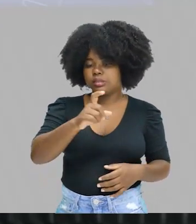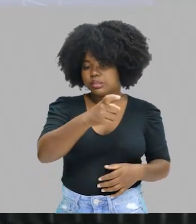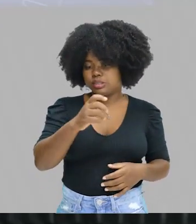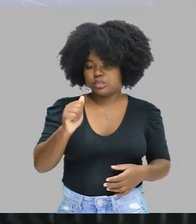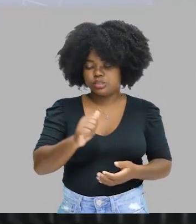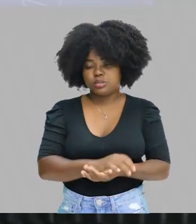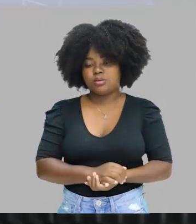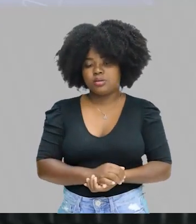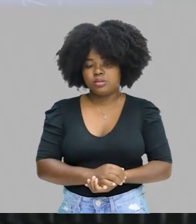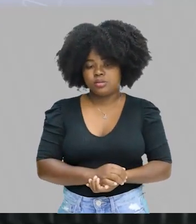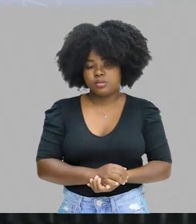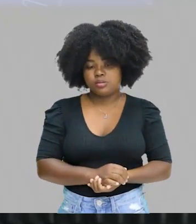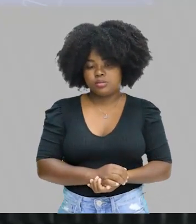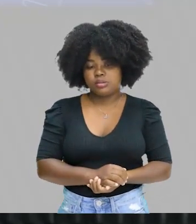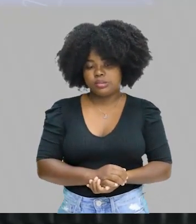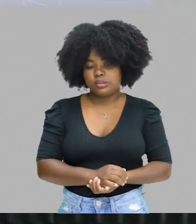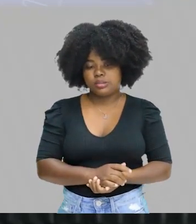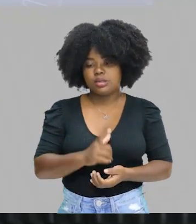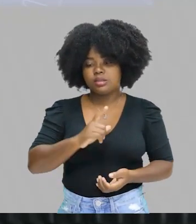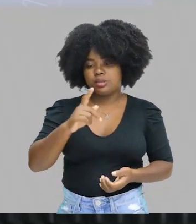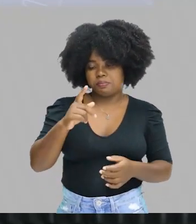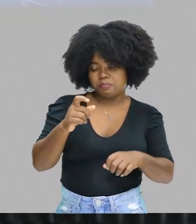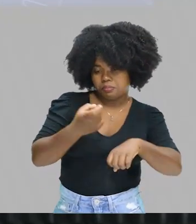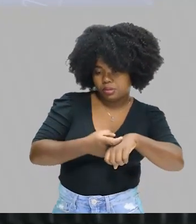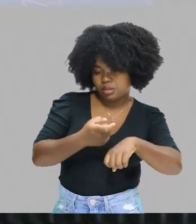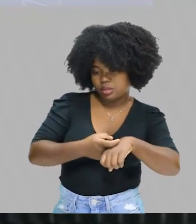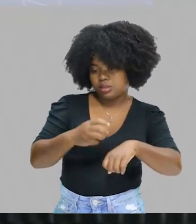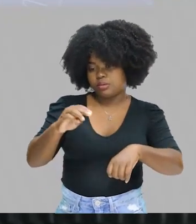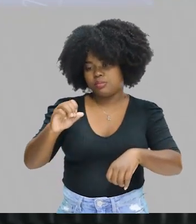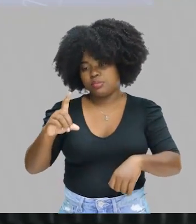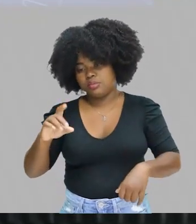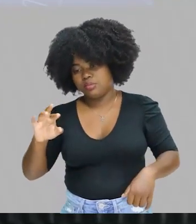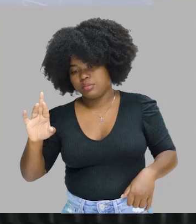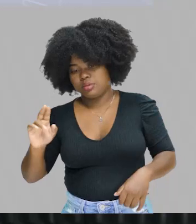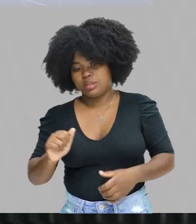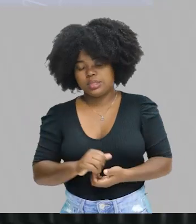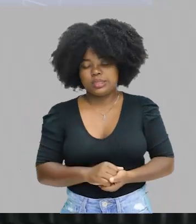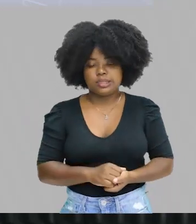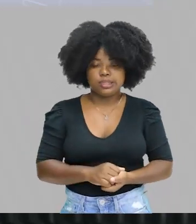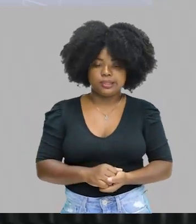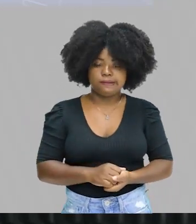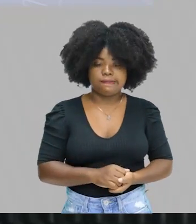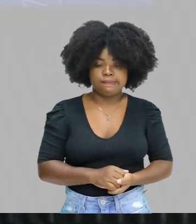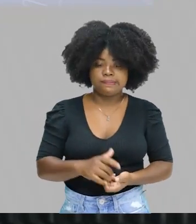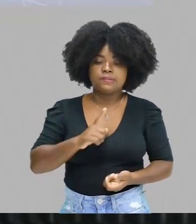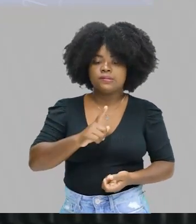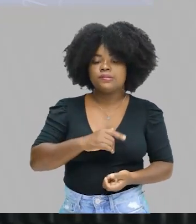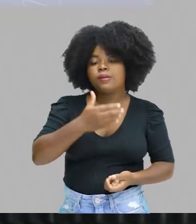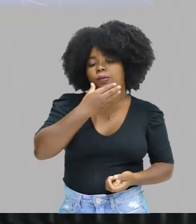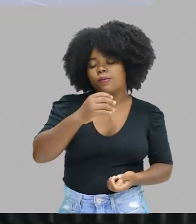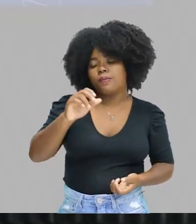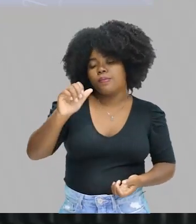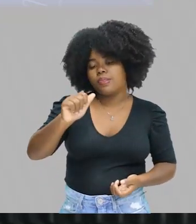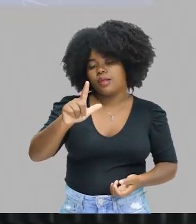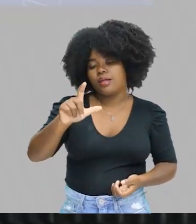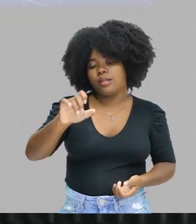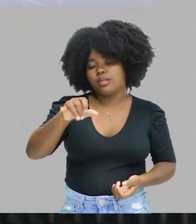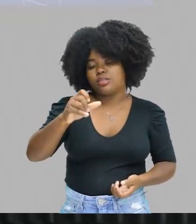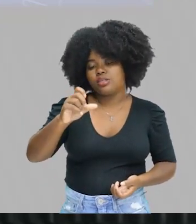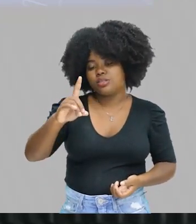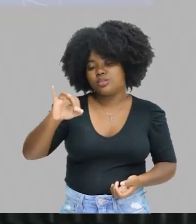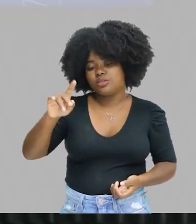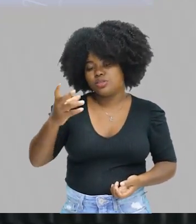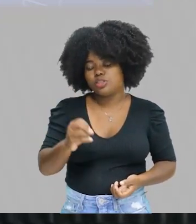areia. Você pode fazer um entalhe em pedra, em madeira. Quem fazia, por exemplo, entalhe em pedra? Aleijadinho fazia muito isso, Michelangelo fazia